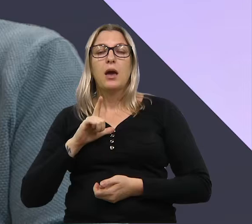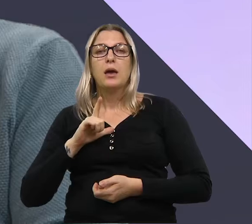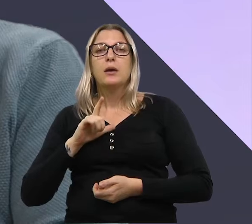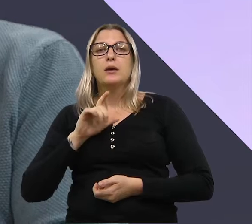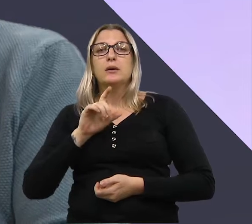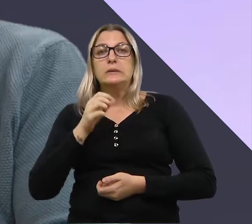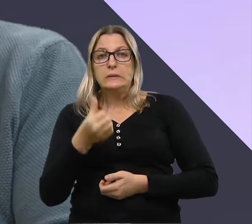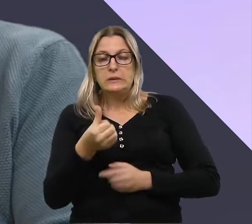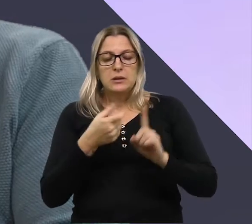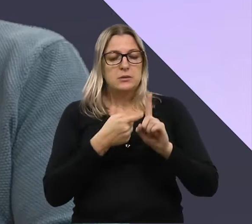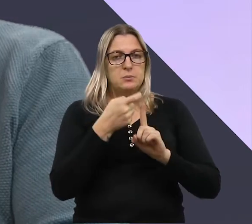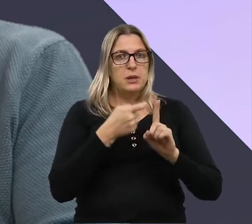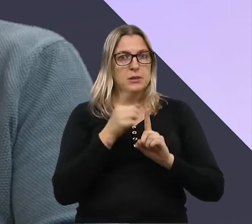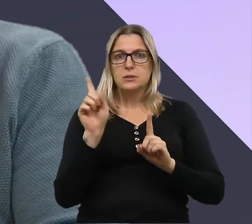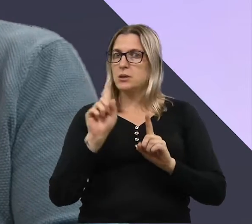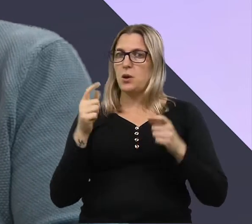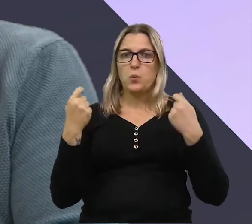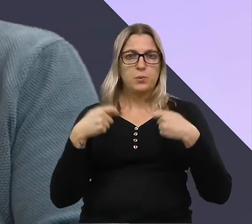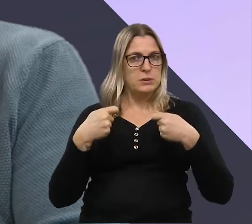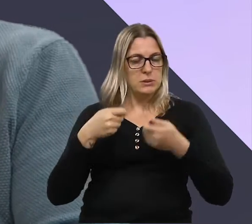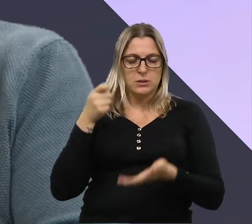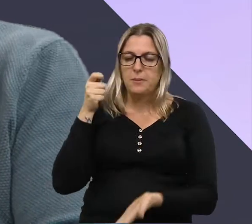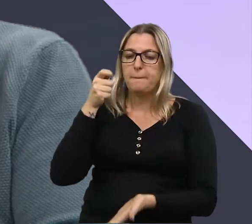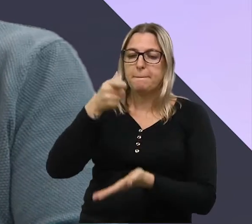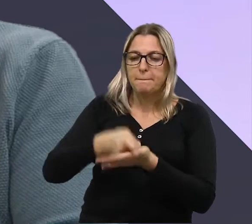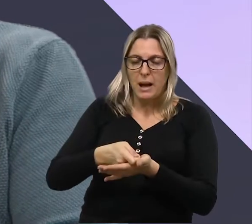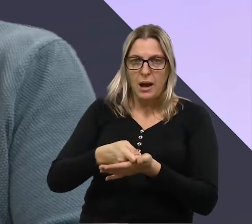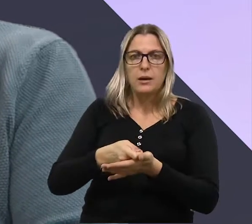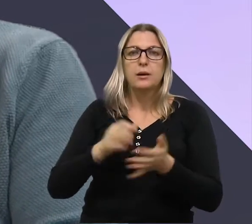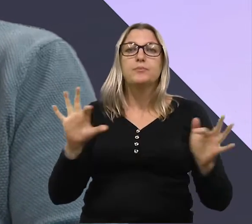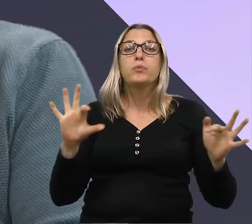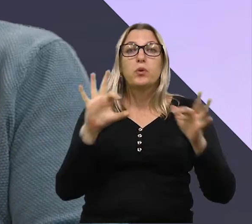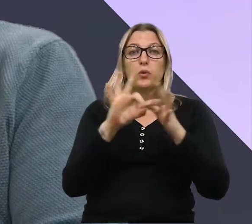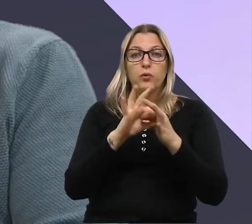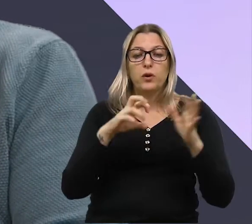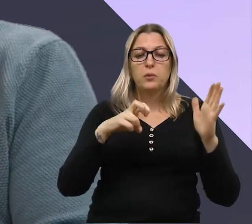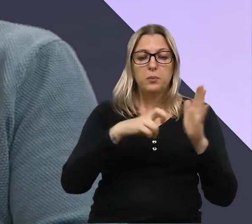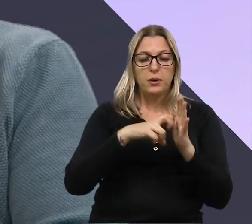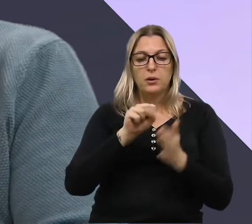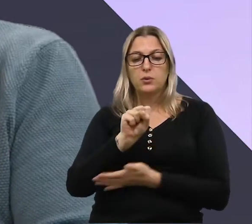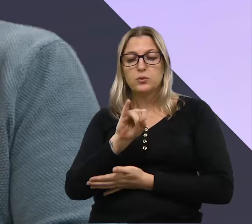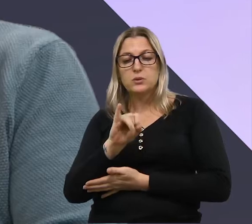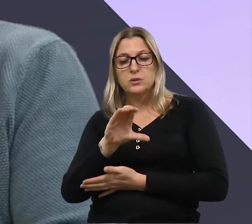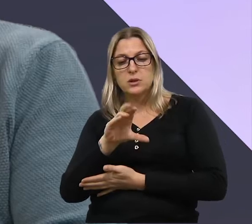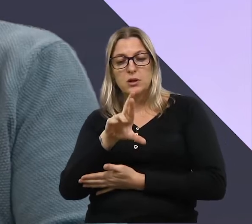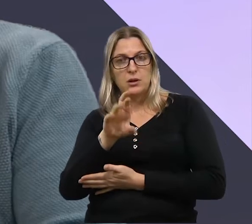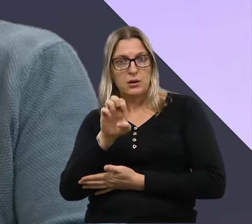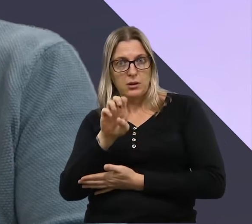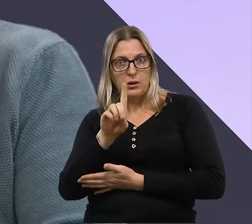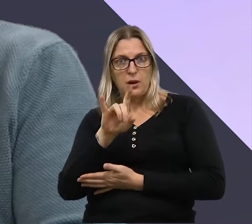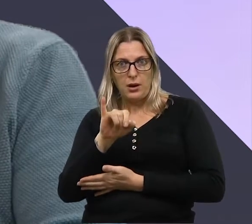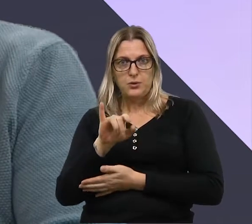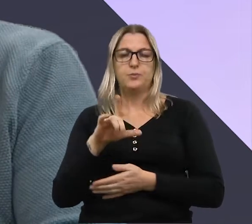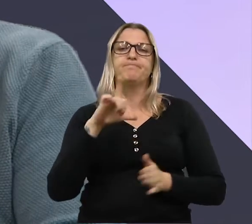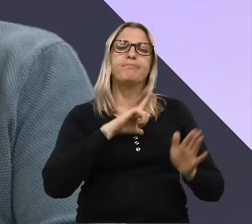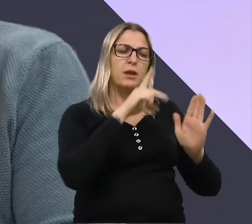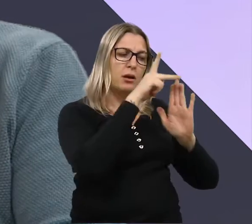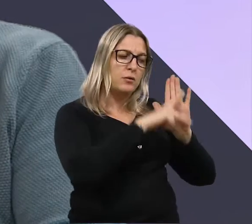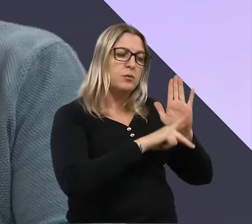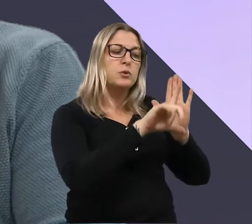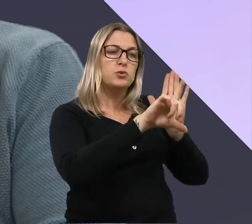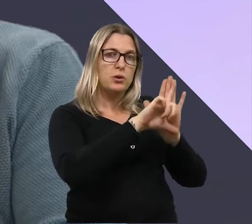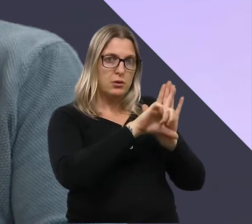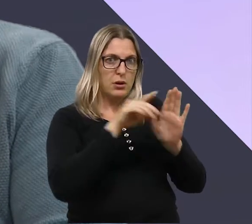o convênio com Sicredi eu quero só deixar bem registrado aqui que o nós fizemos um projeto de lei que hoje foi aprovado